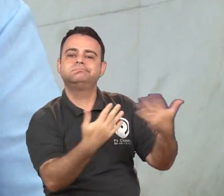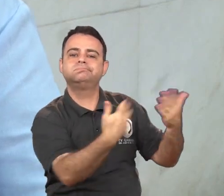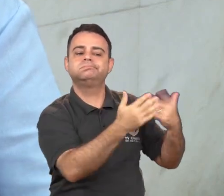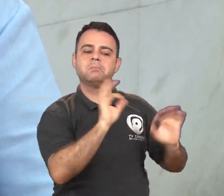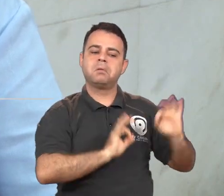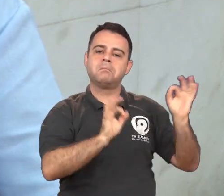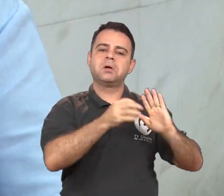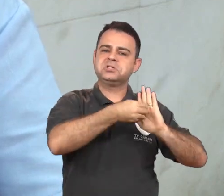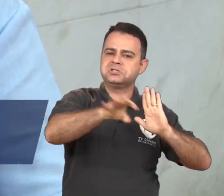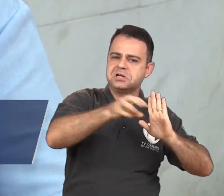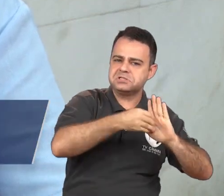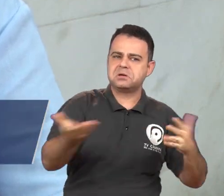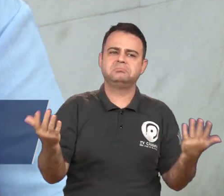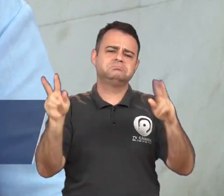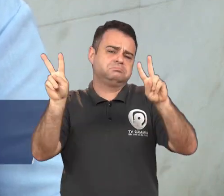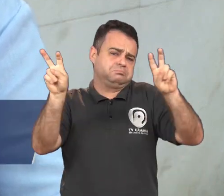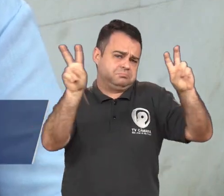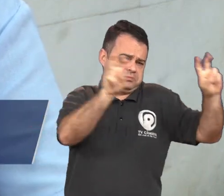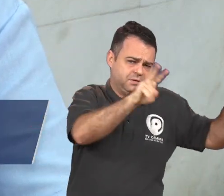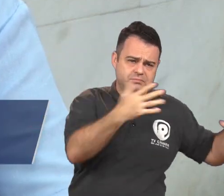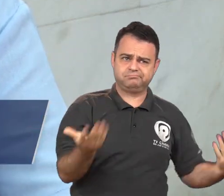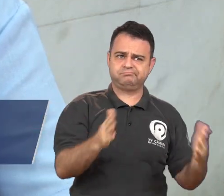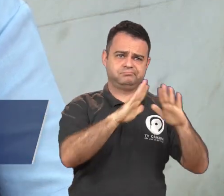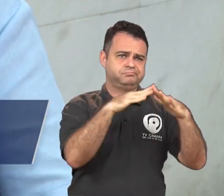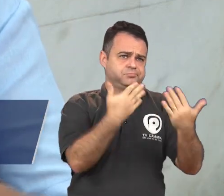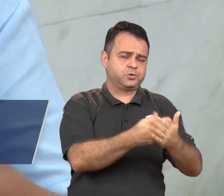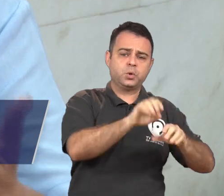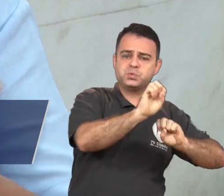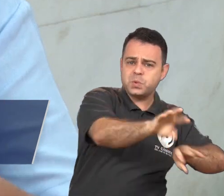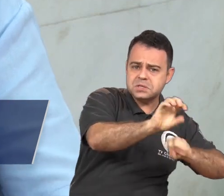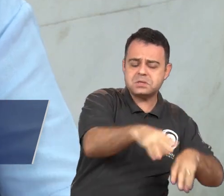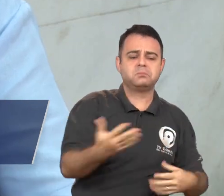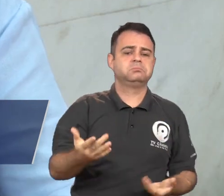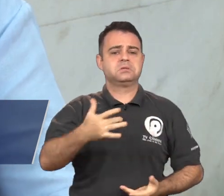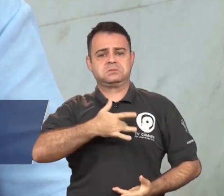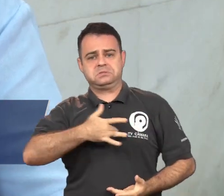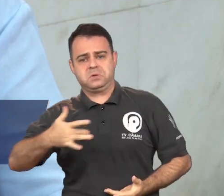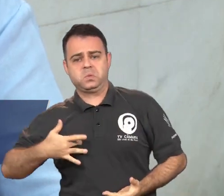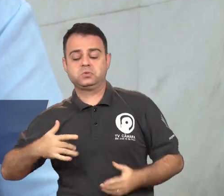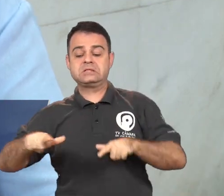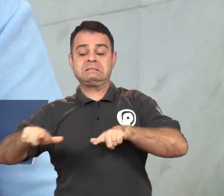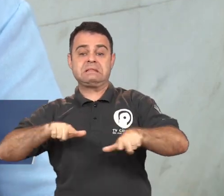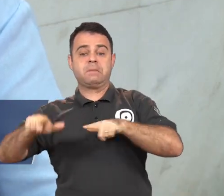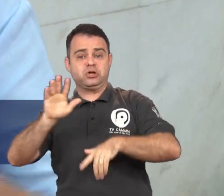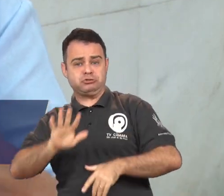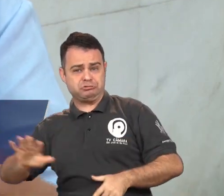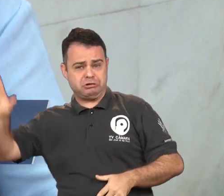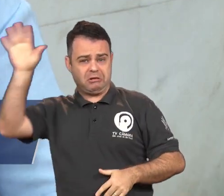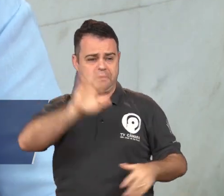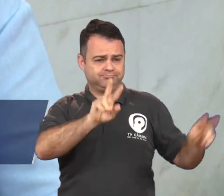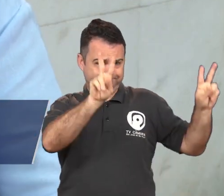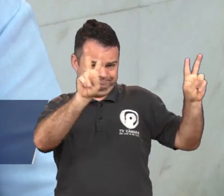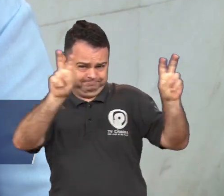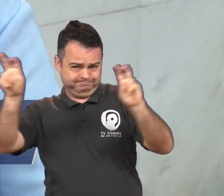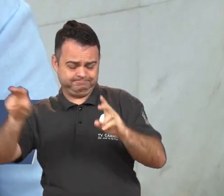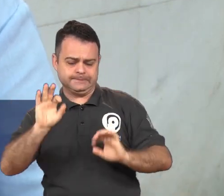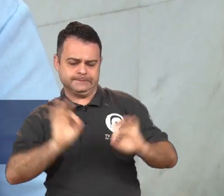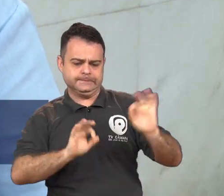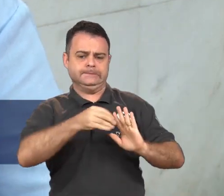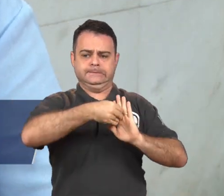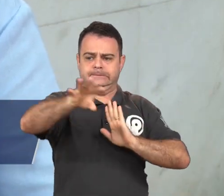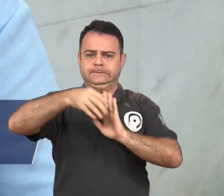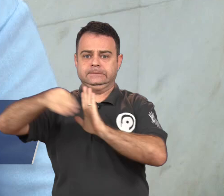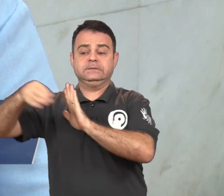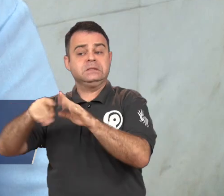muitas indicações, a gente recebe indicações de todo tipo, da educação, da saúde, serviços gerais, isso como todos